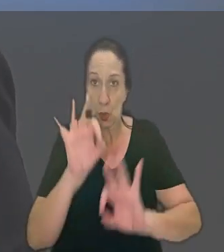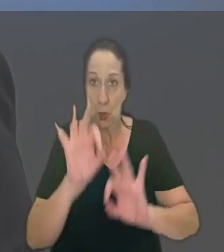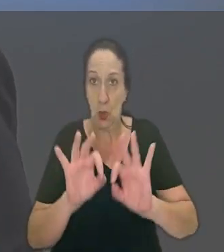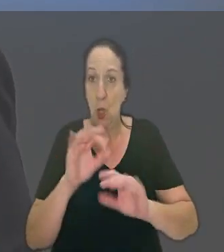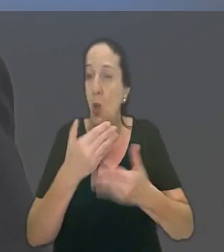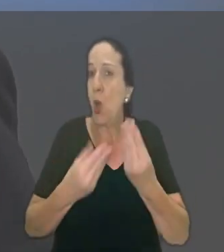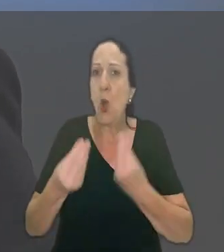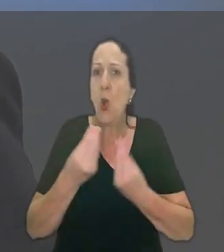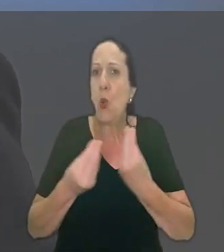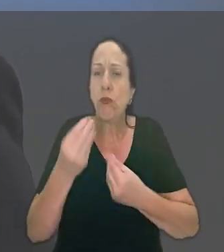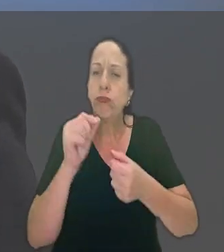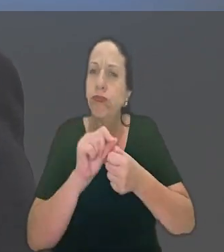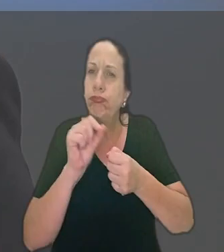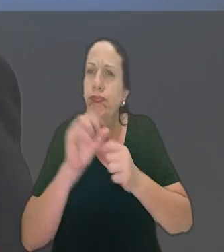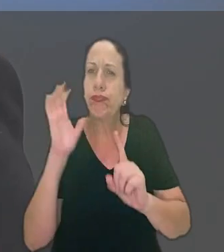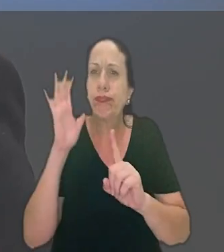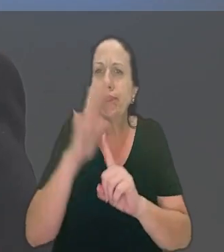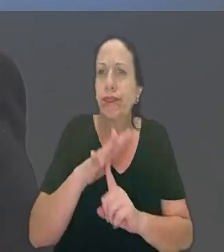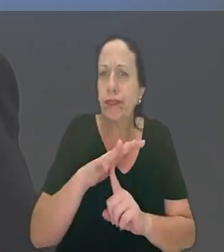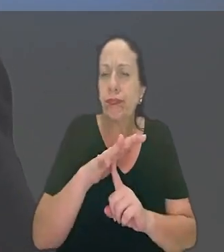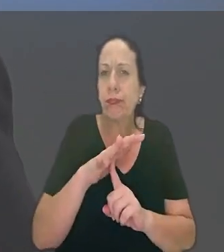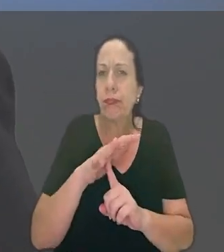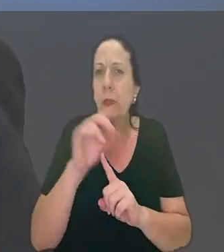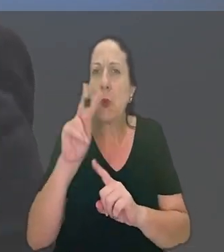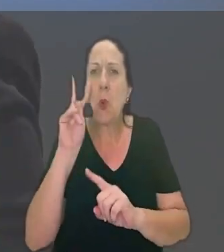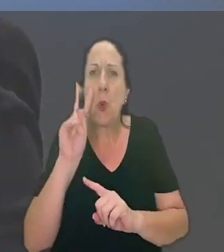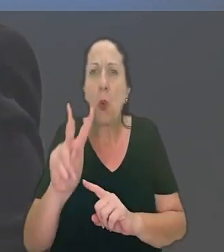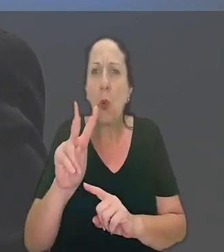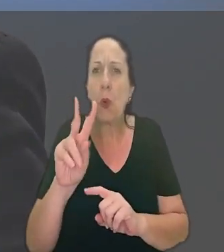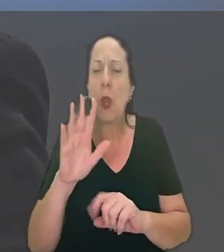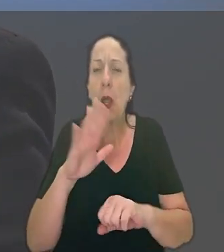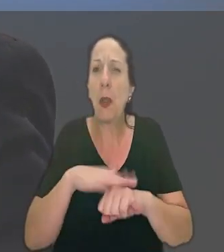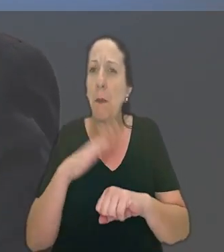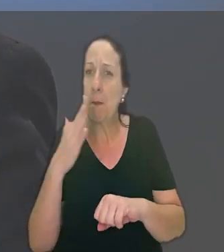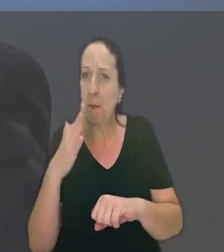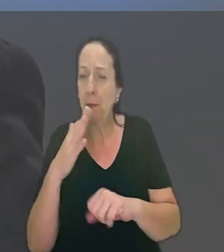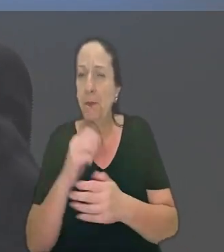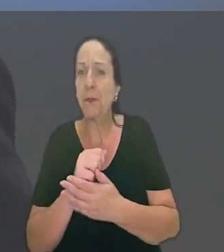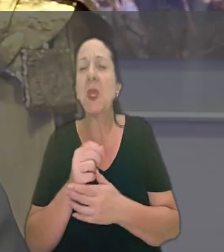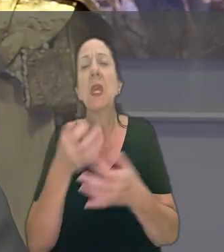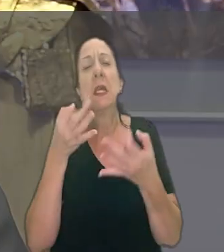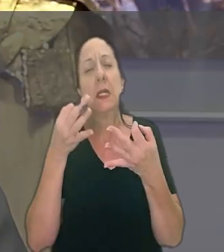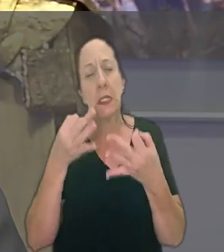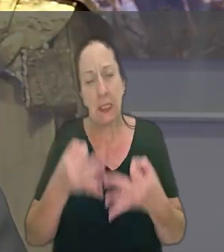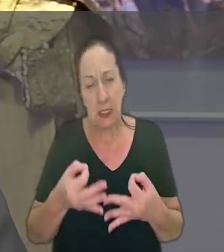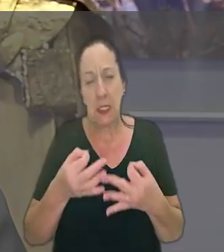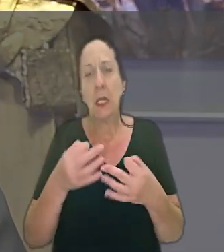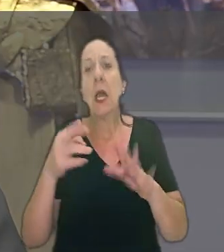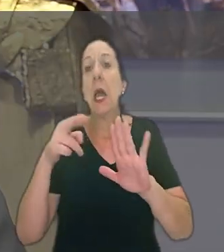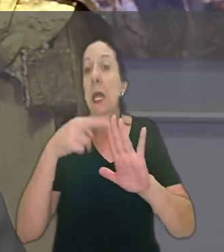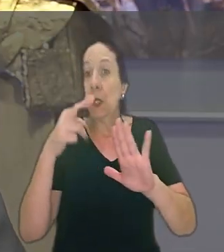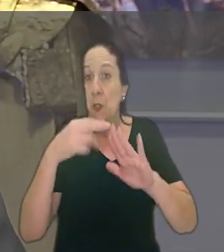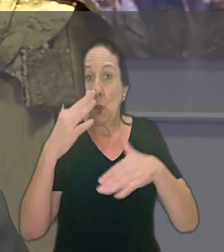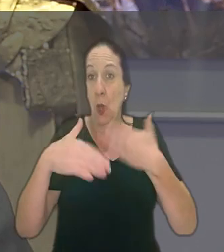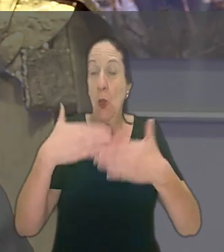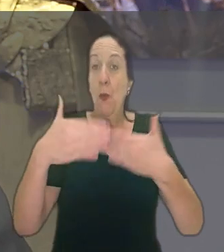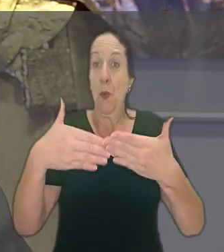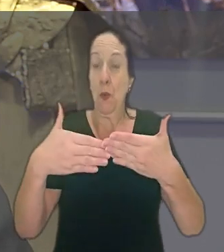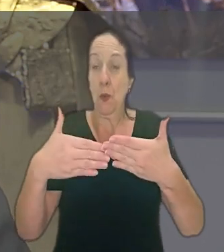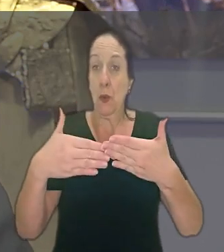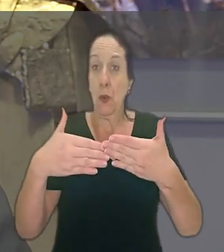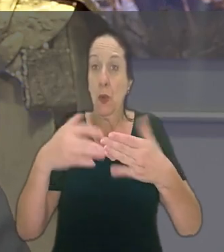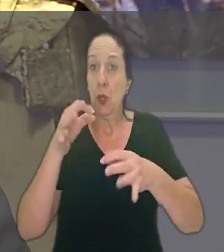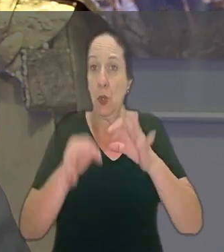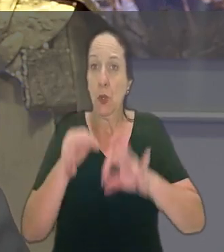se aplica a casos que envolvem assédio moral estrutural? É um olhar mais interseccional? Com certeza, a resolução é um grande